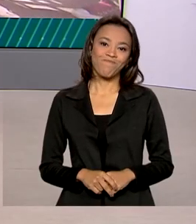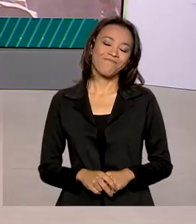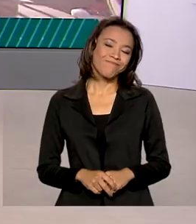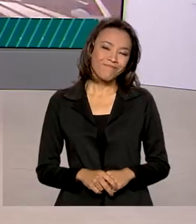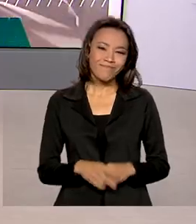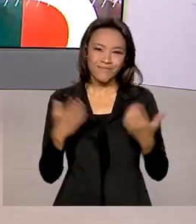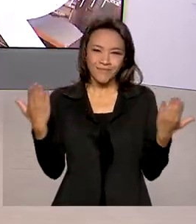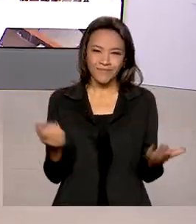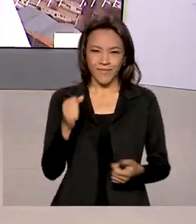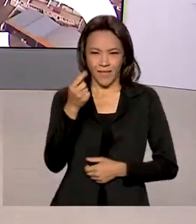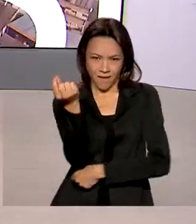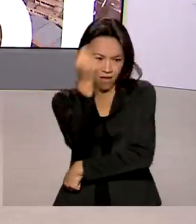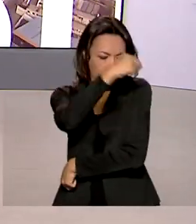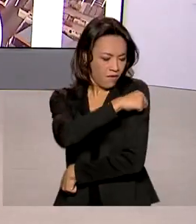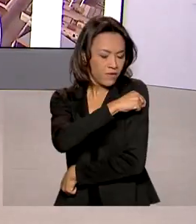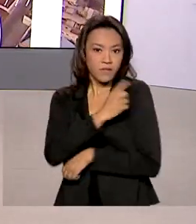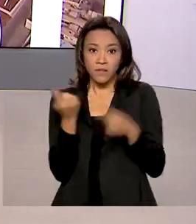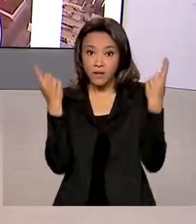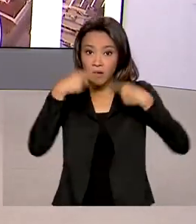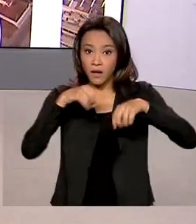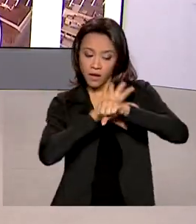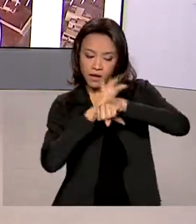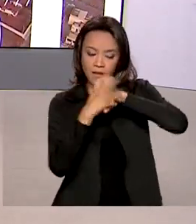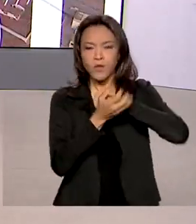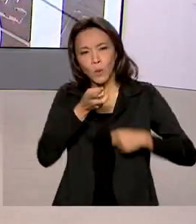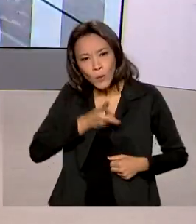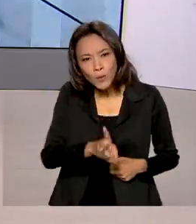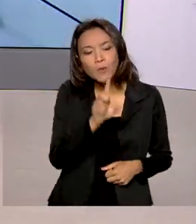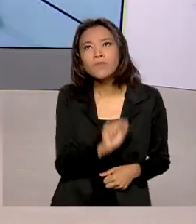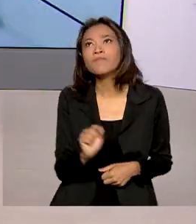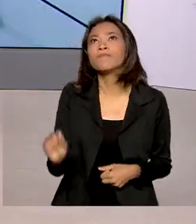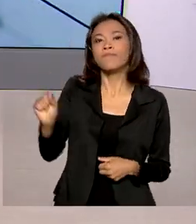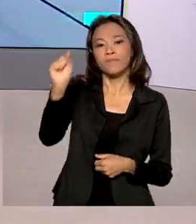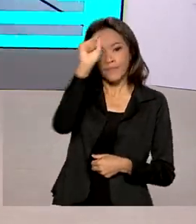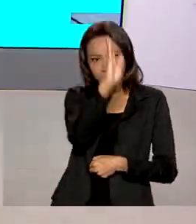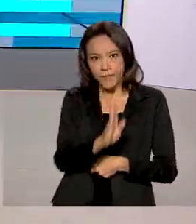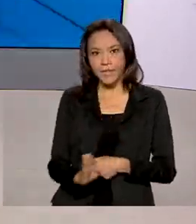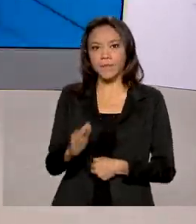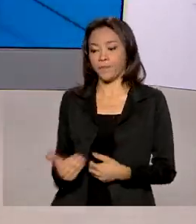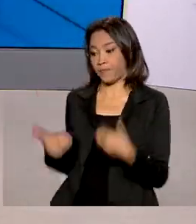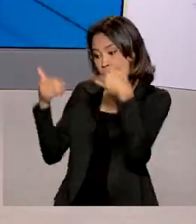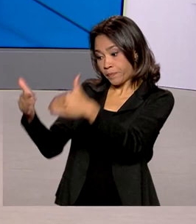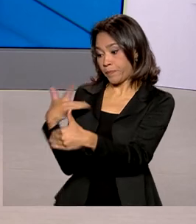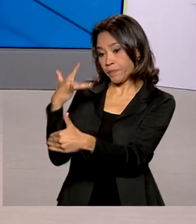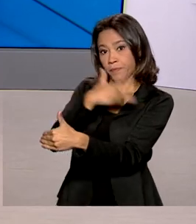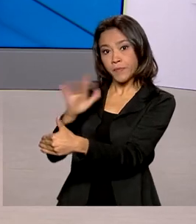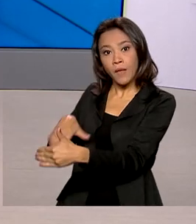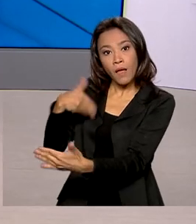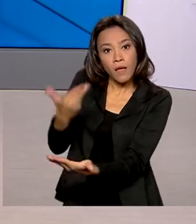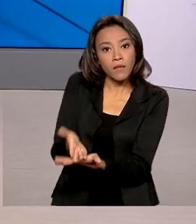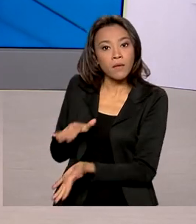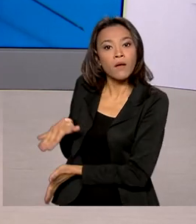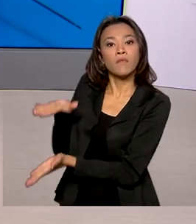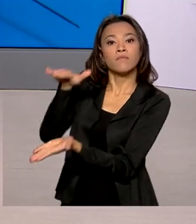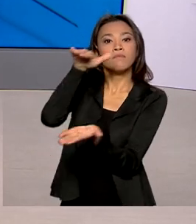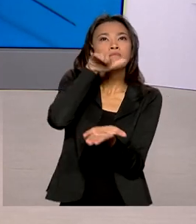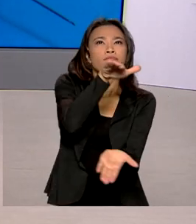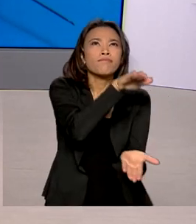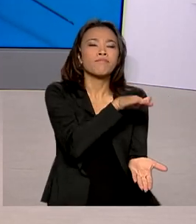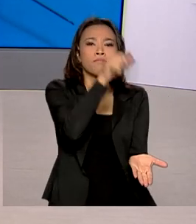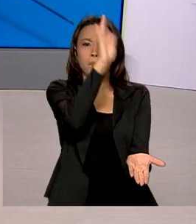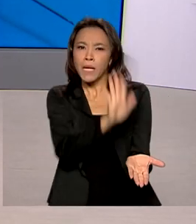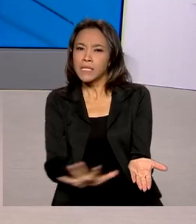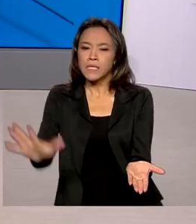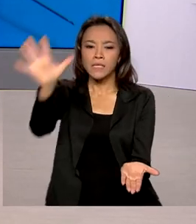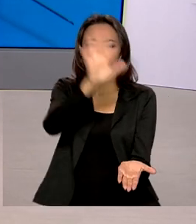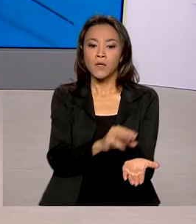E a vacinação contra a Covid-19 segue pelo país. Segundo o Ministério da Saúde, até agora foram distribuídas